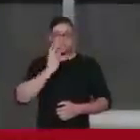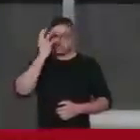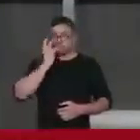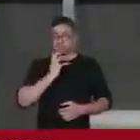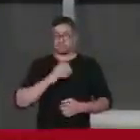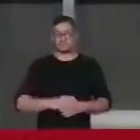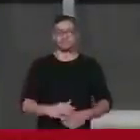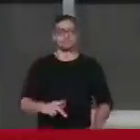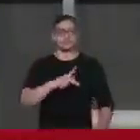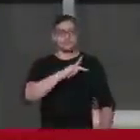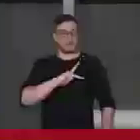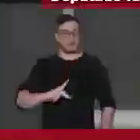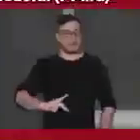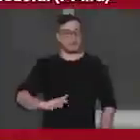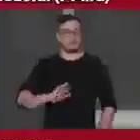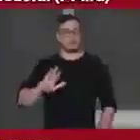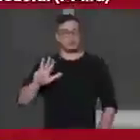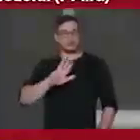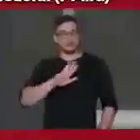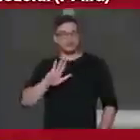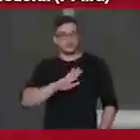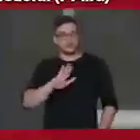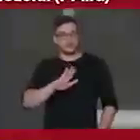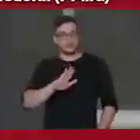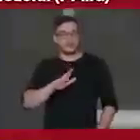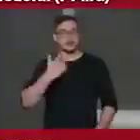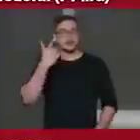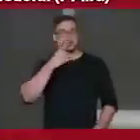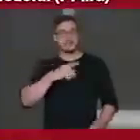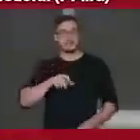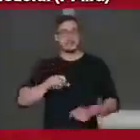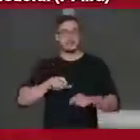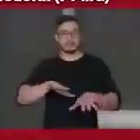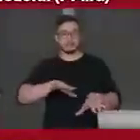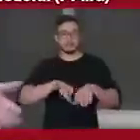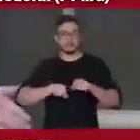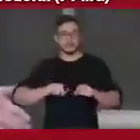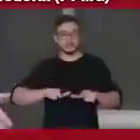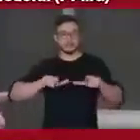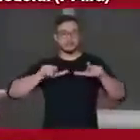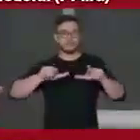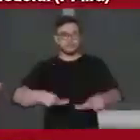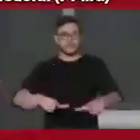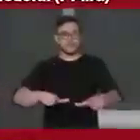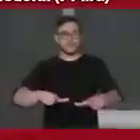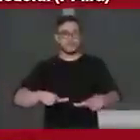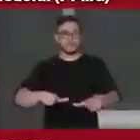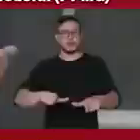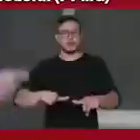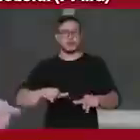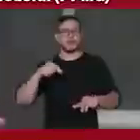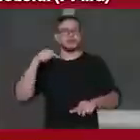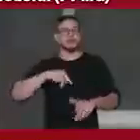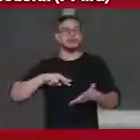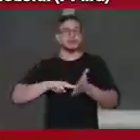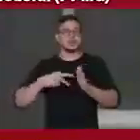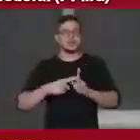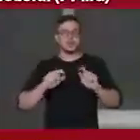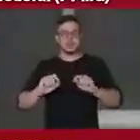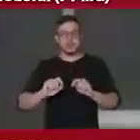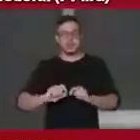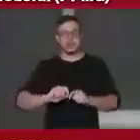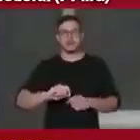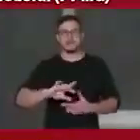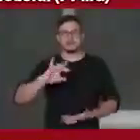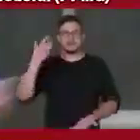a diplomação é o ato final das eleições é o reconhecimento da vitória e a lisura do pleito